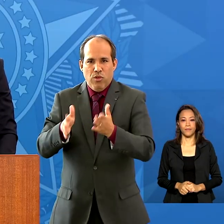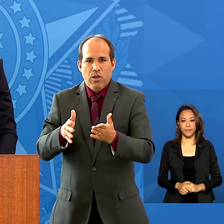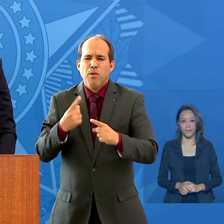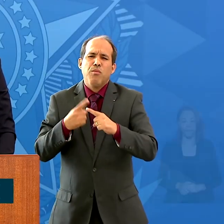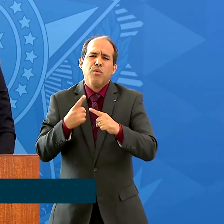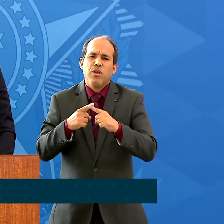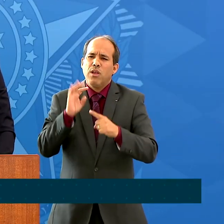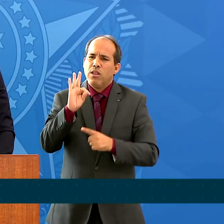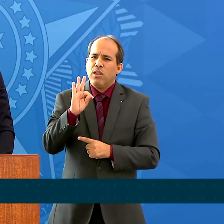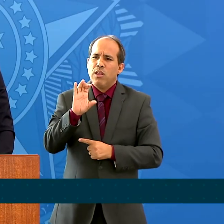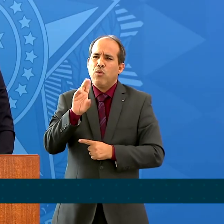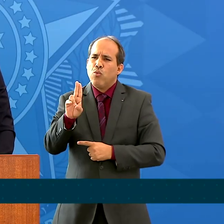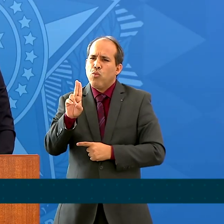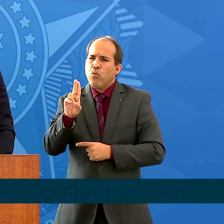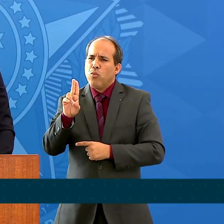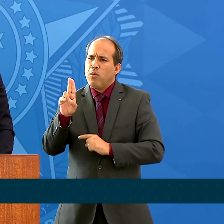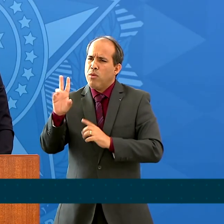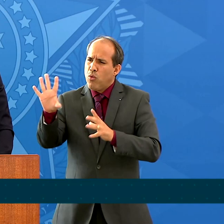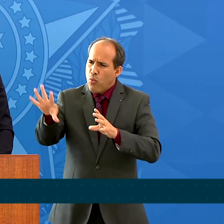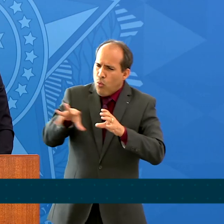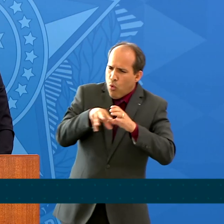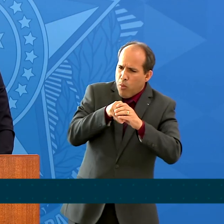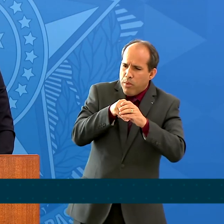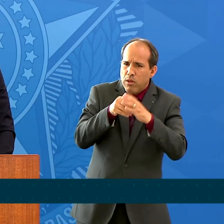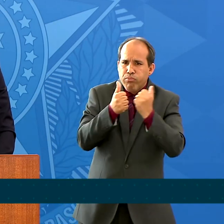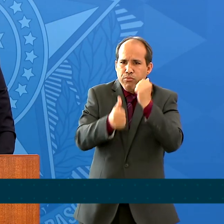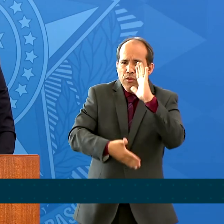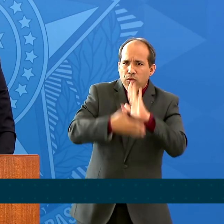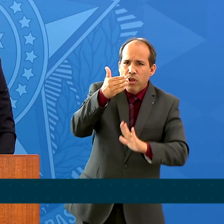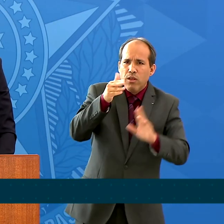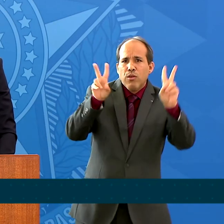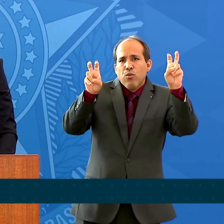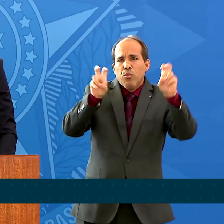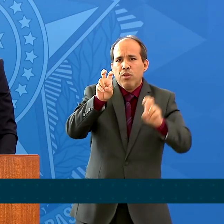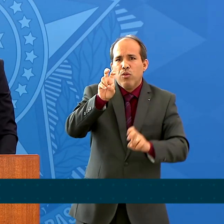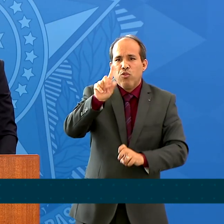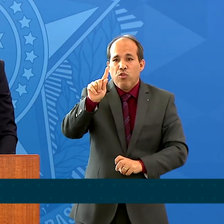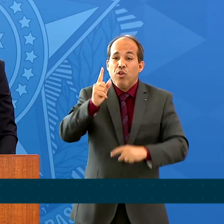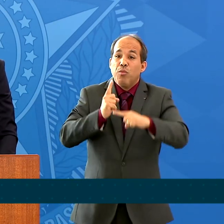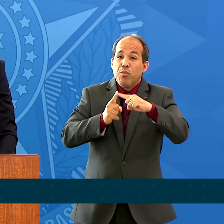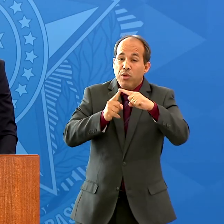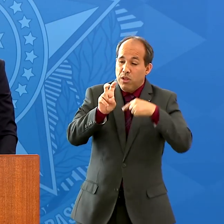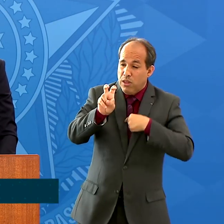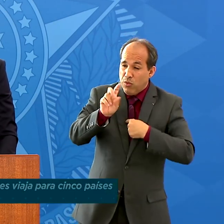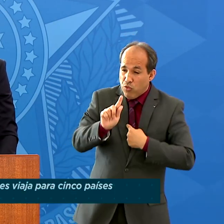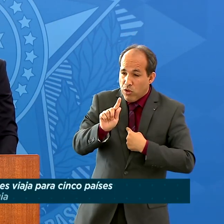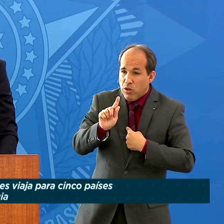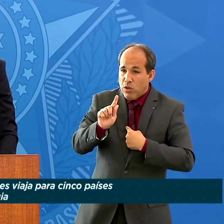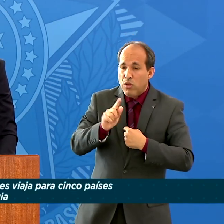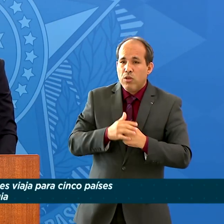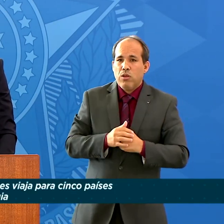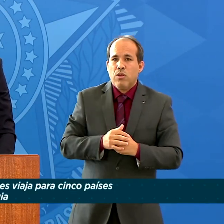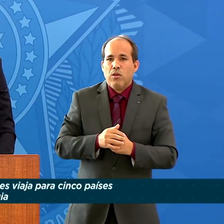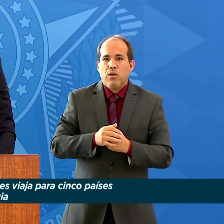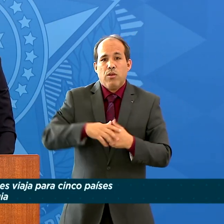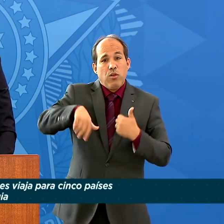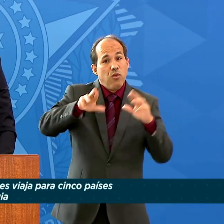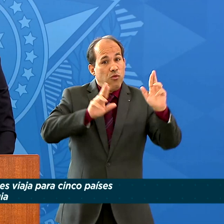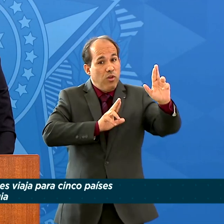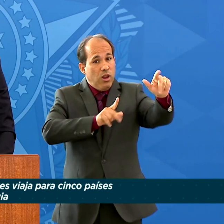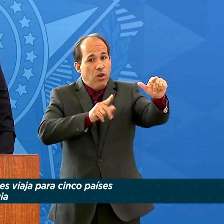TCU farão parte da viagem do 5G? Porque o 5G, ao contrário dos Correios,